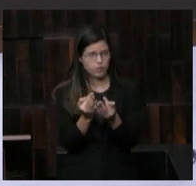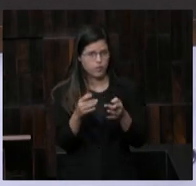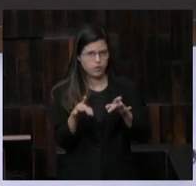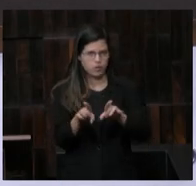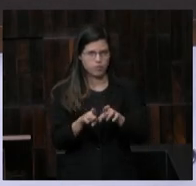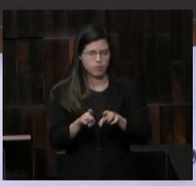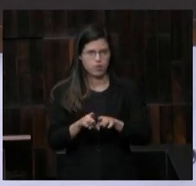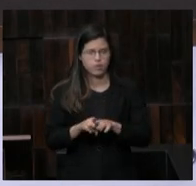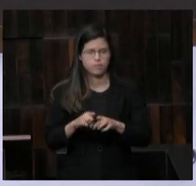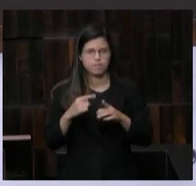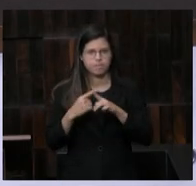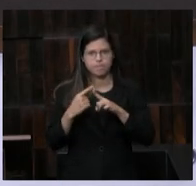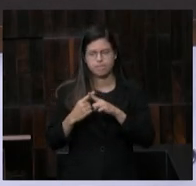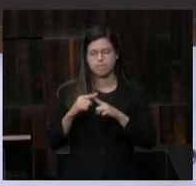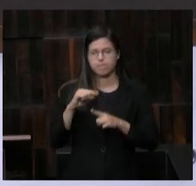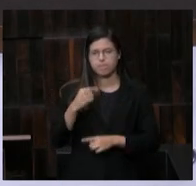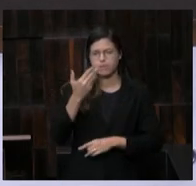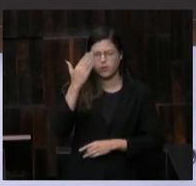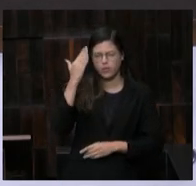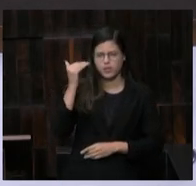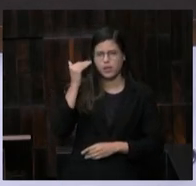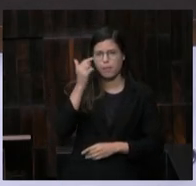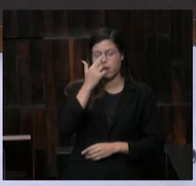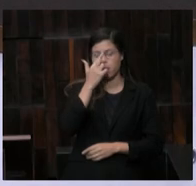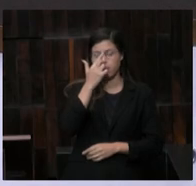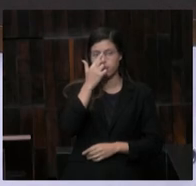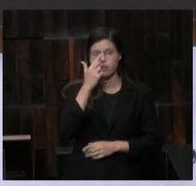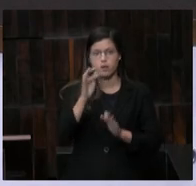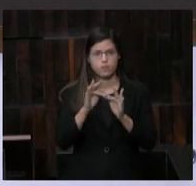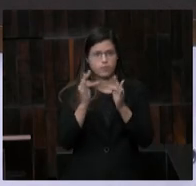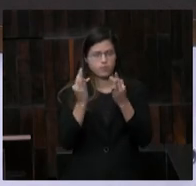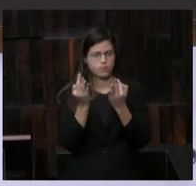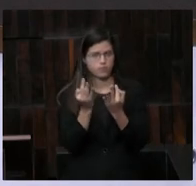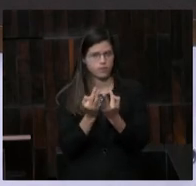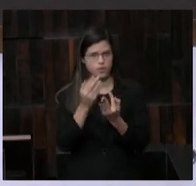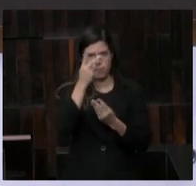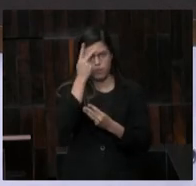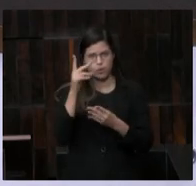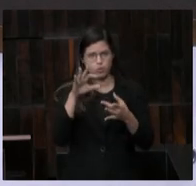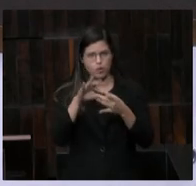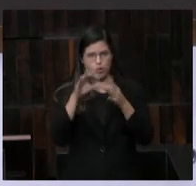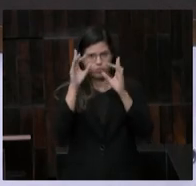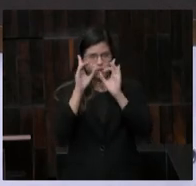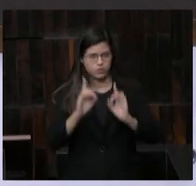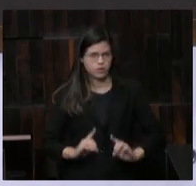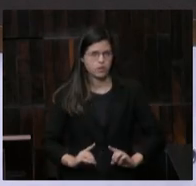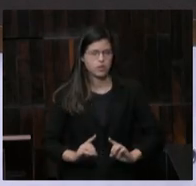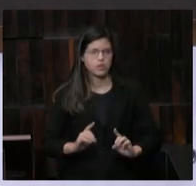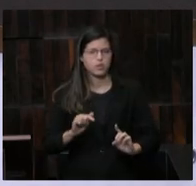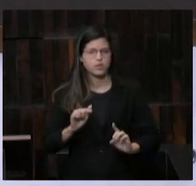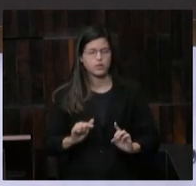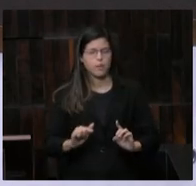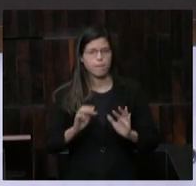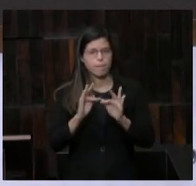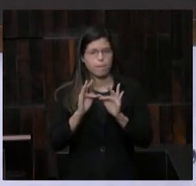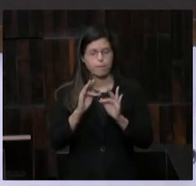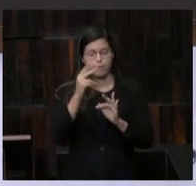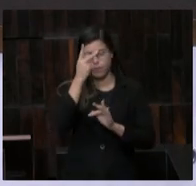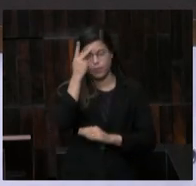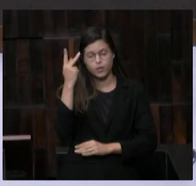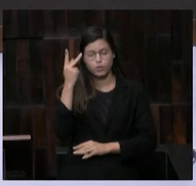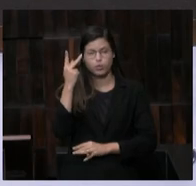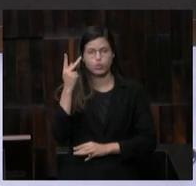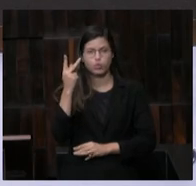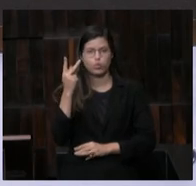porque a gente sabe que as famílias de pessoas com deficiência são pessoas que, muitas vezes, estão fora